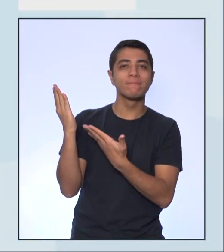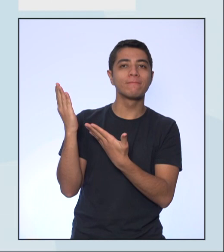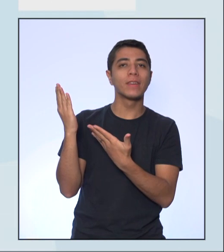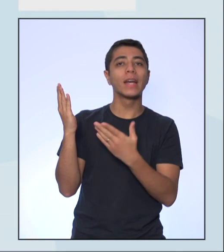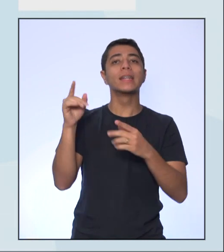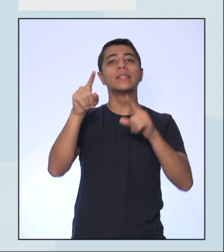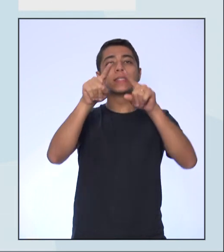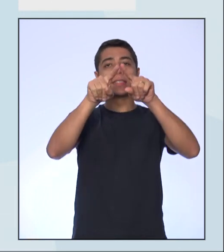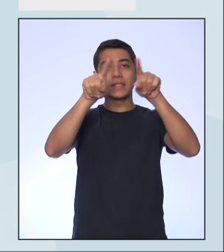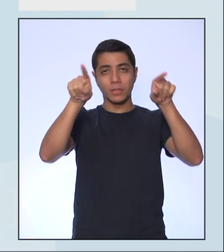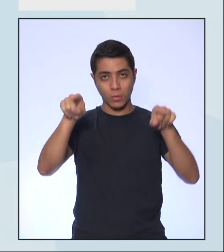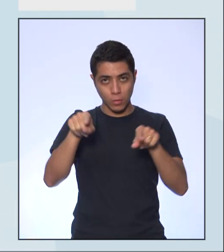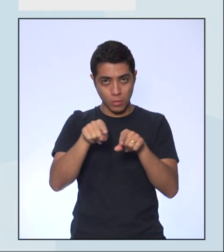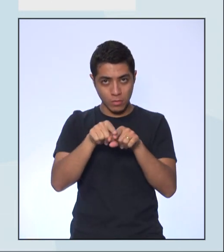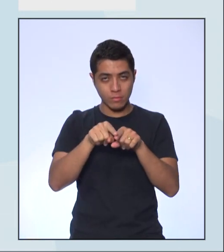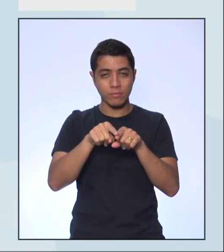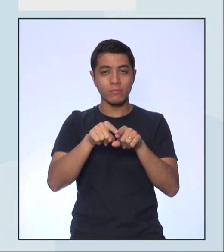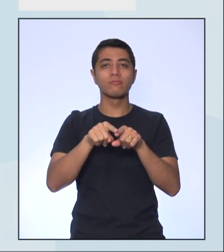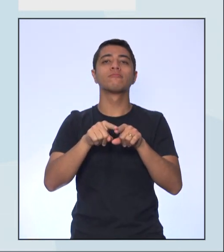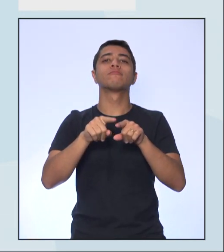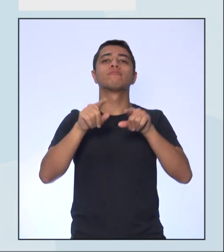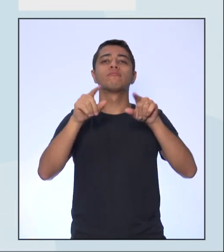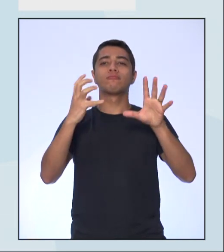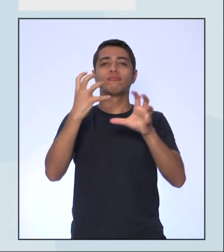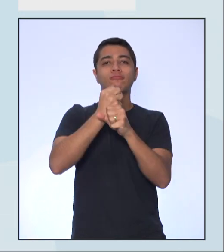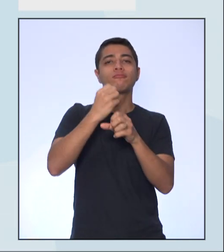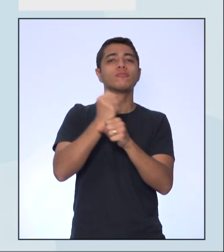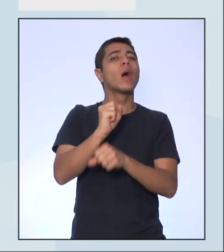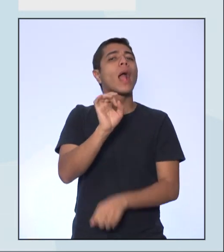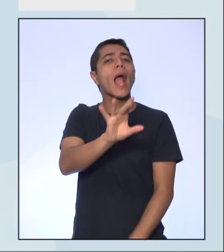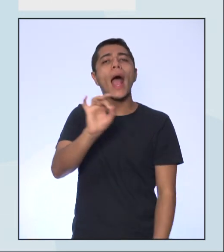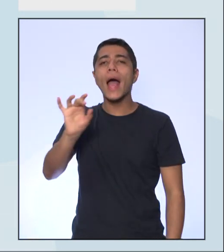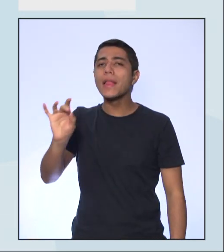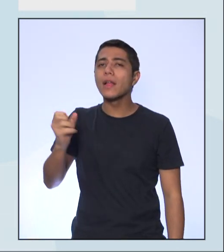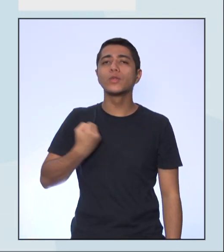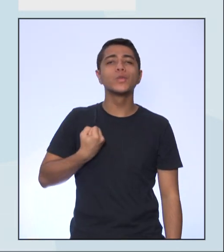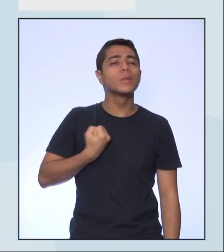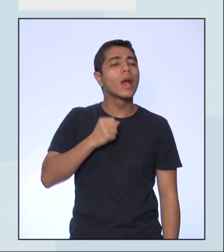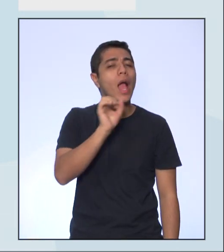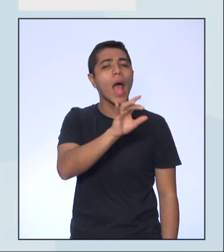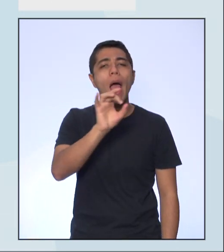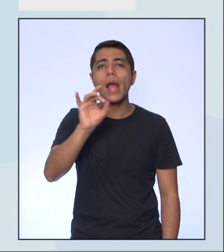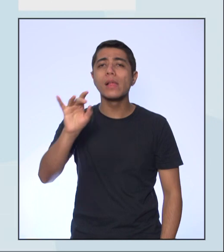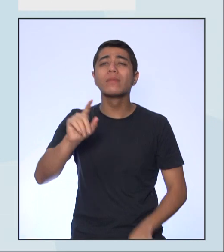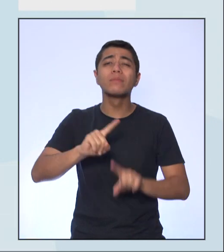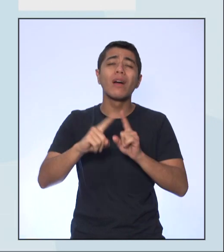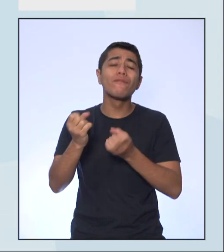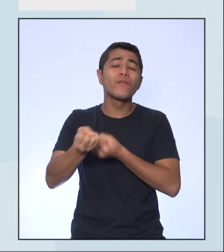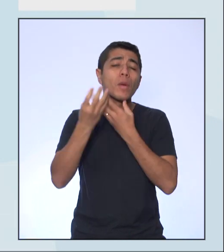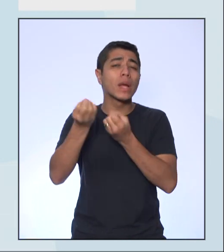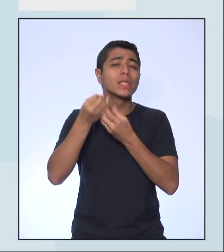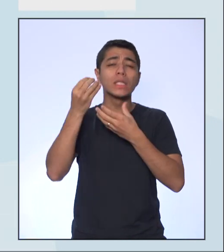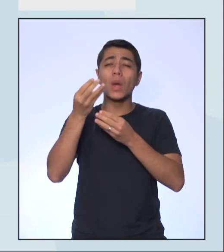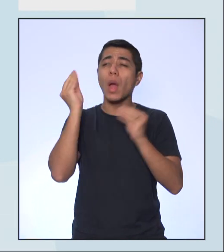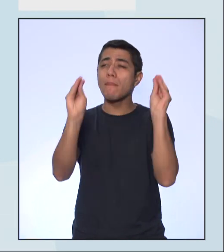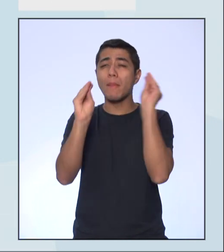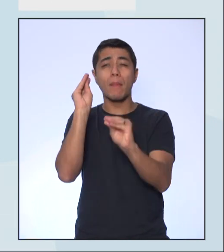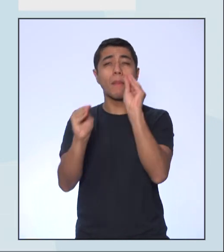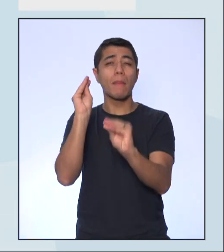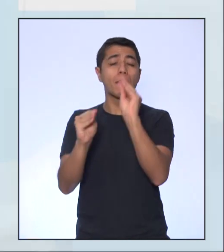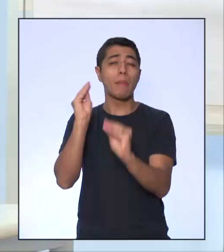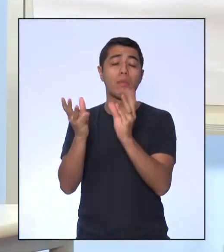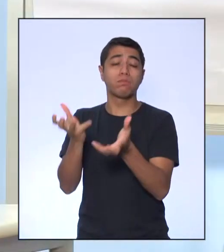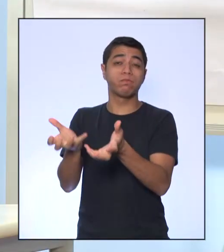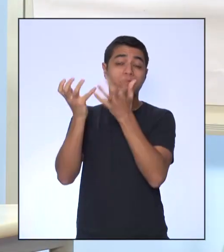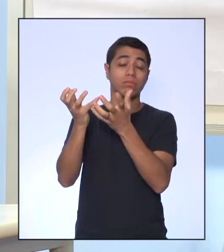todos os contextos de como ele vai aparecer só que é muito informação para apenas um gráfico né então